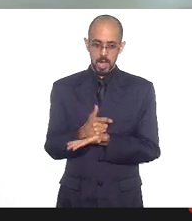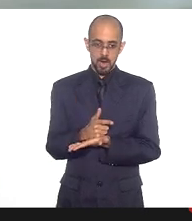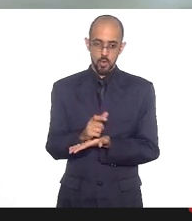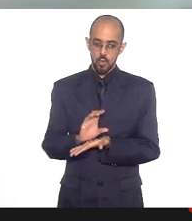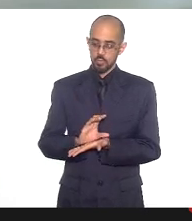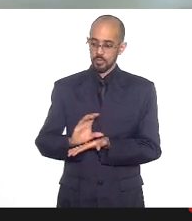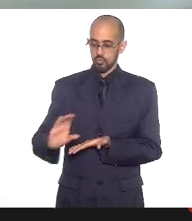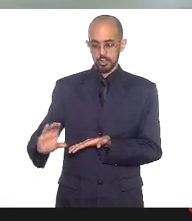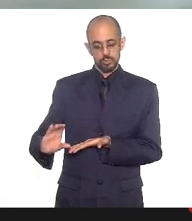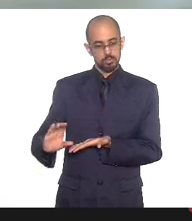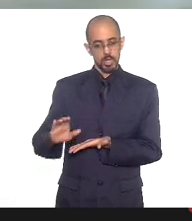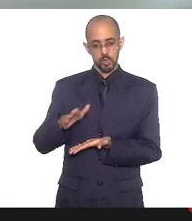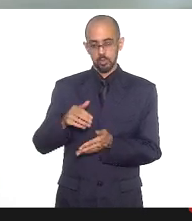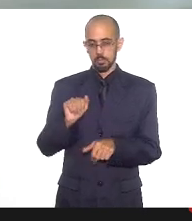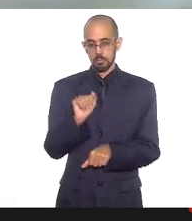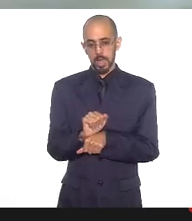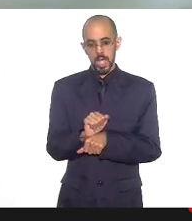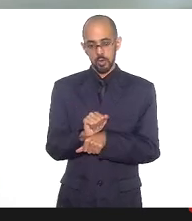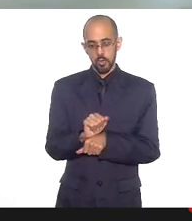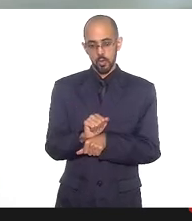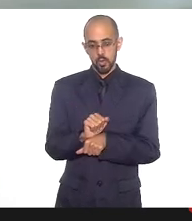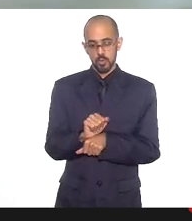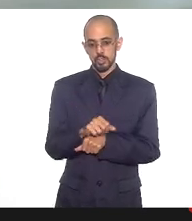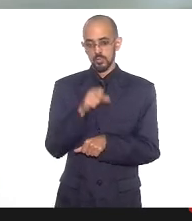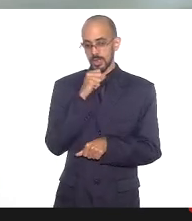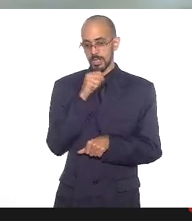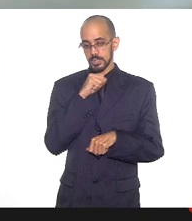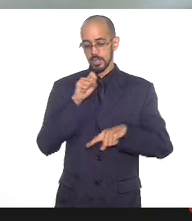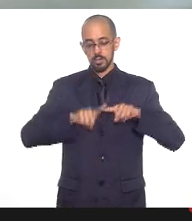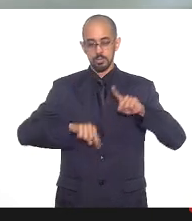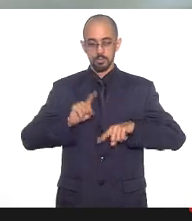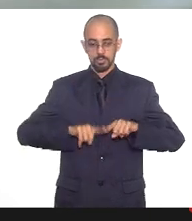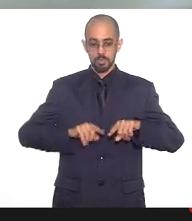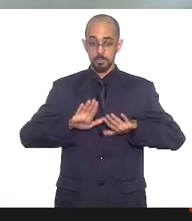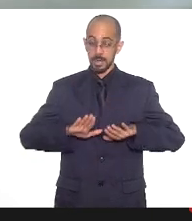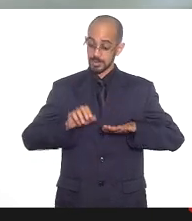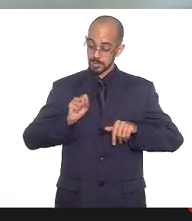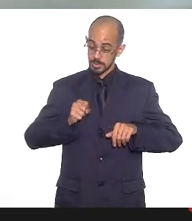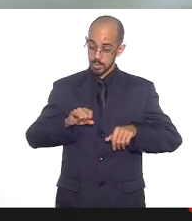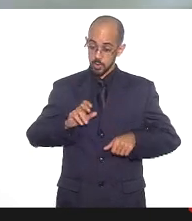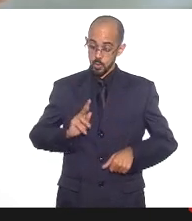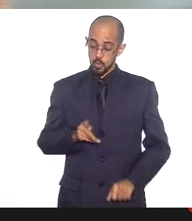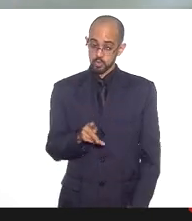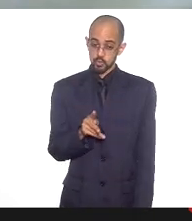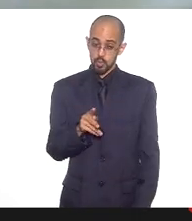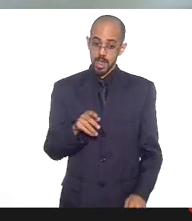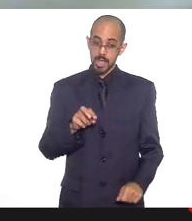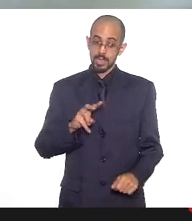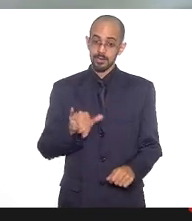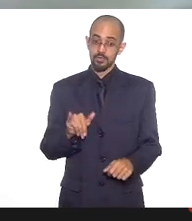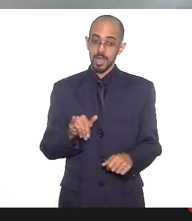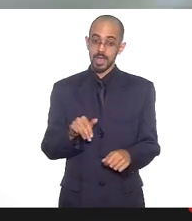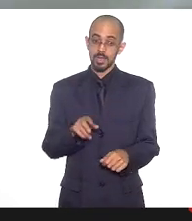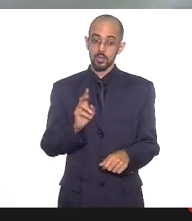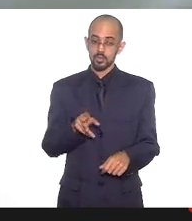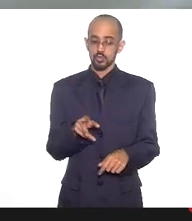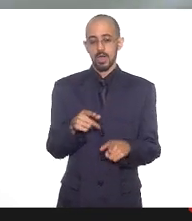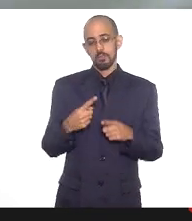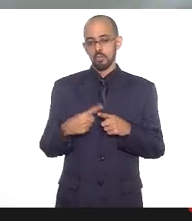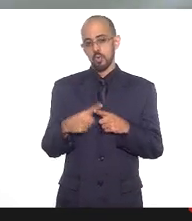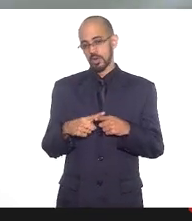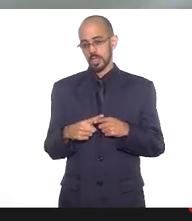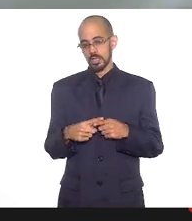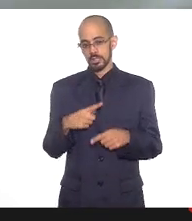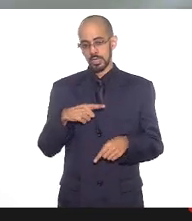se acabou a depreciação. Mas se o campo vai continuar, ele vai continuar porque vai